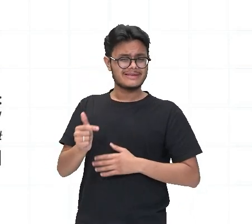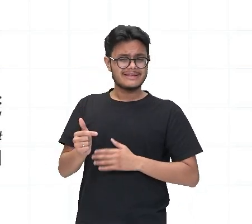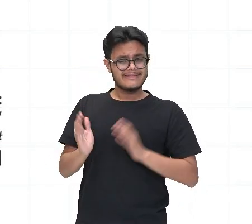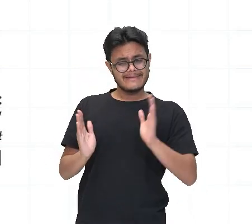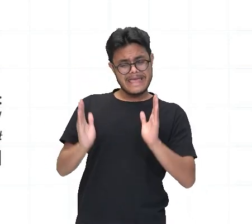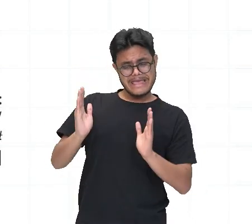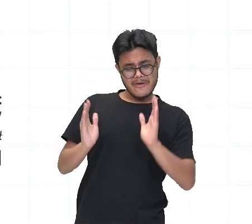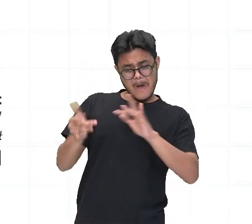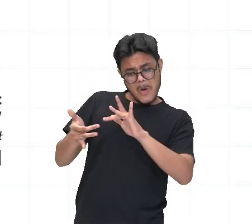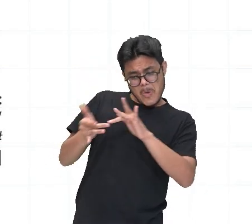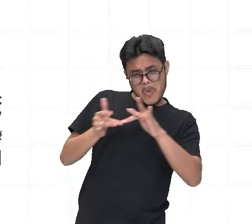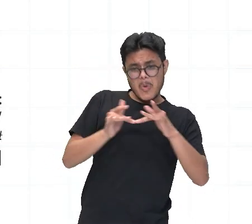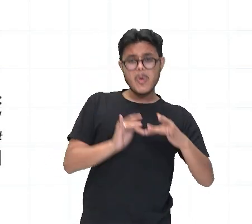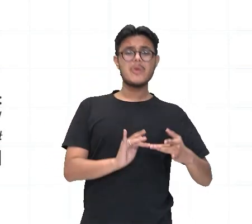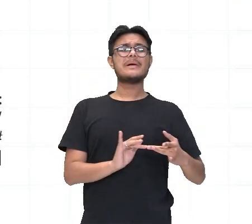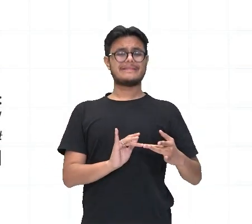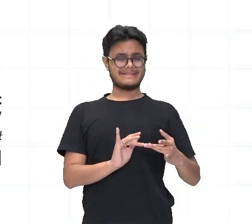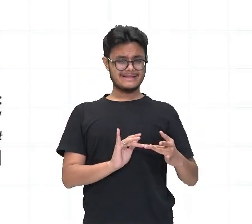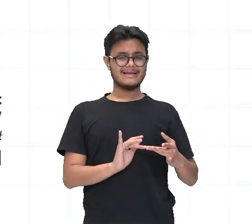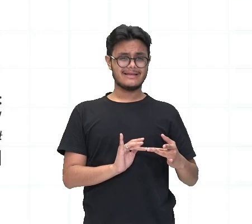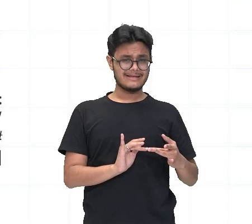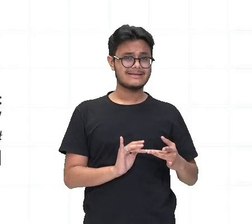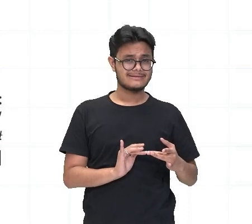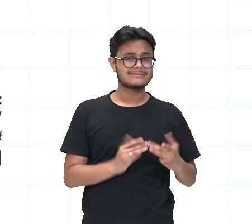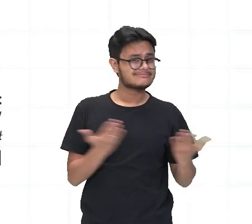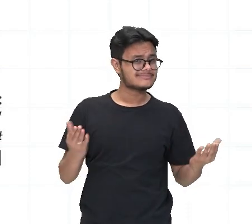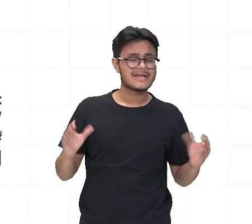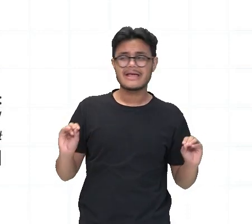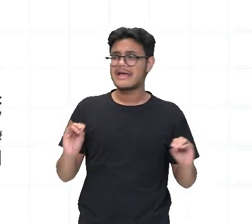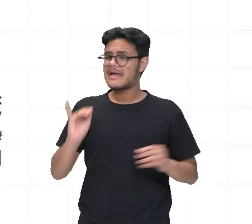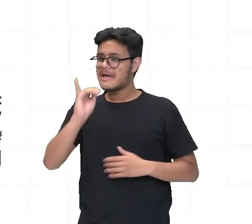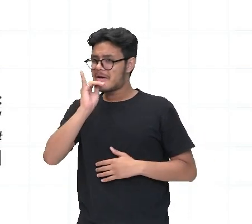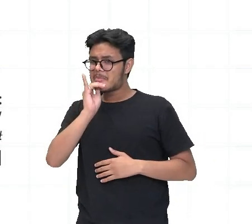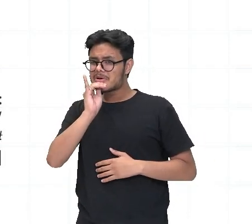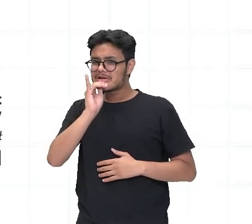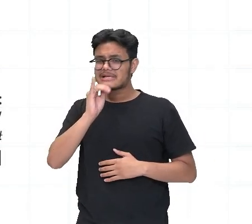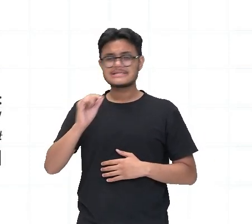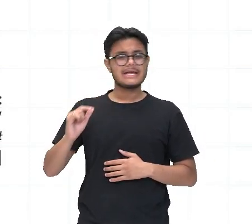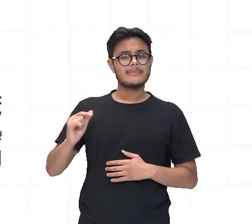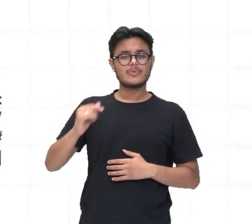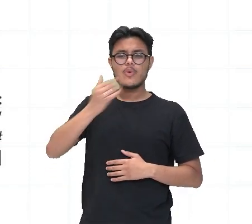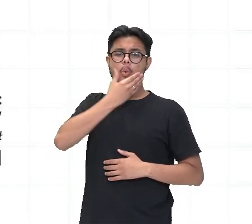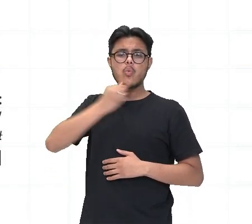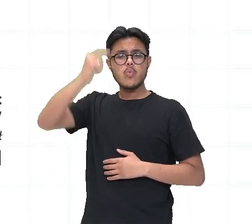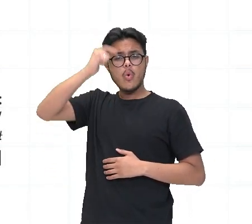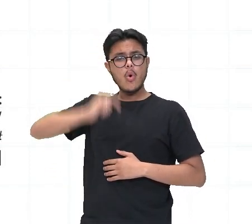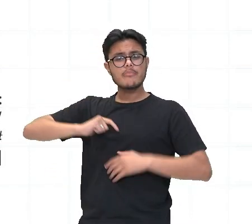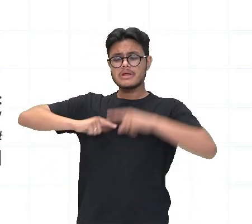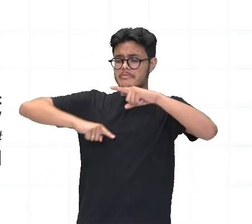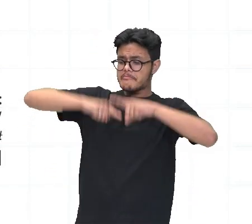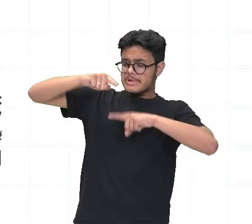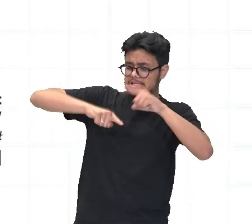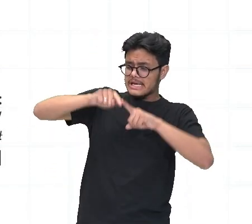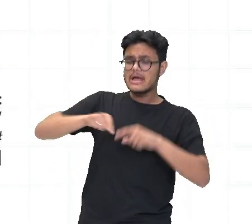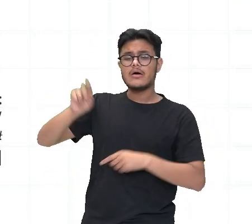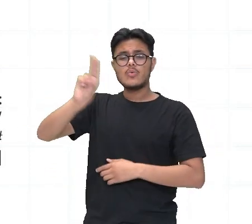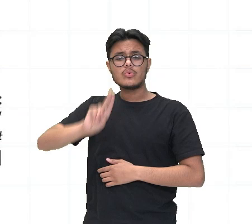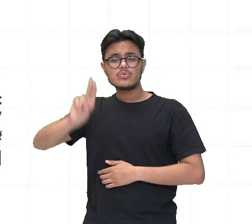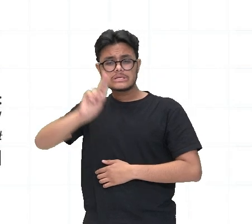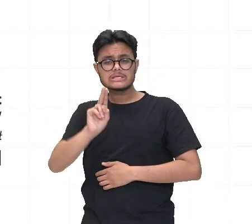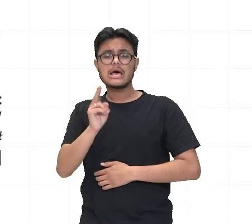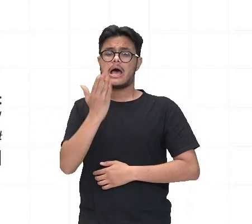outra informação que diga que ele levou com ele, de repente, mantimentos para essa viagem que ele fez. E